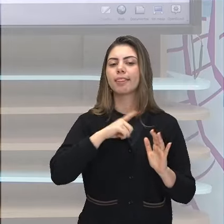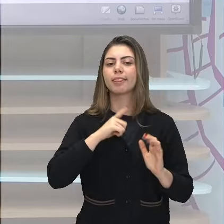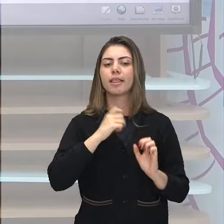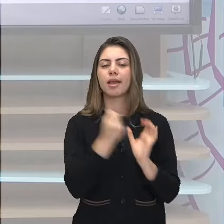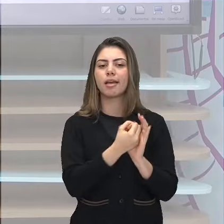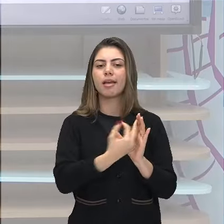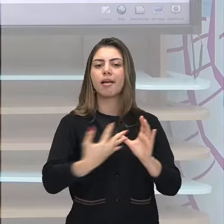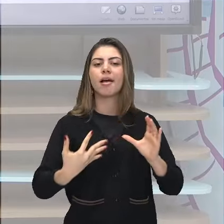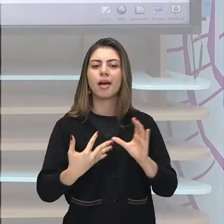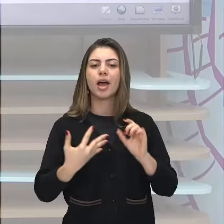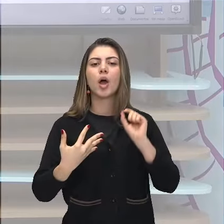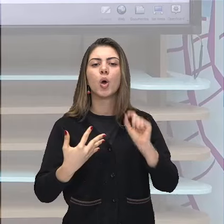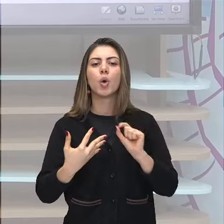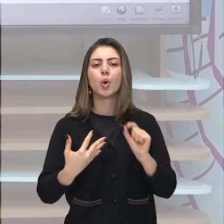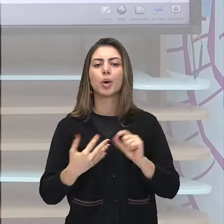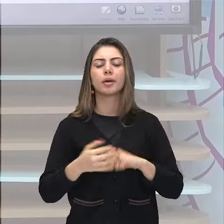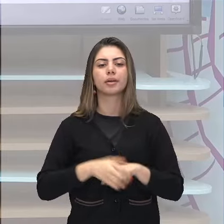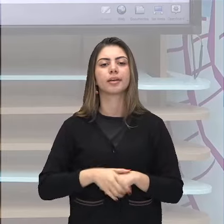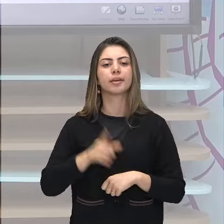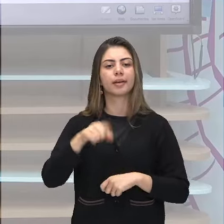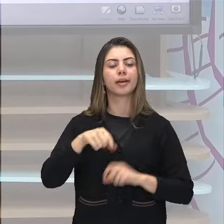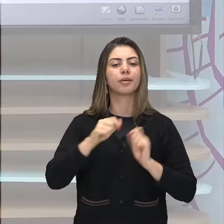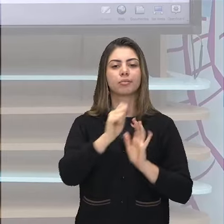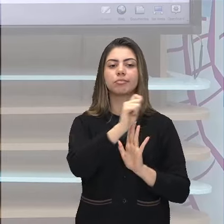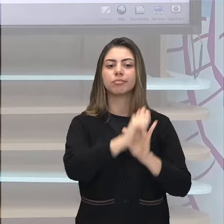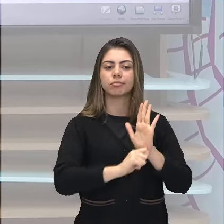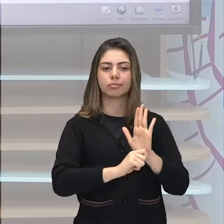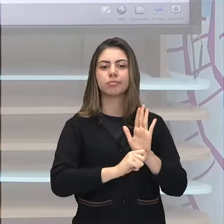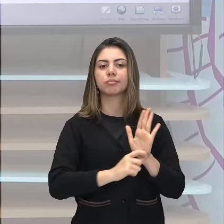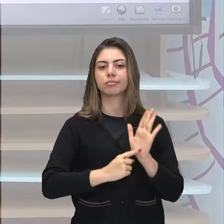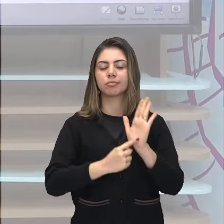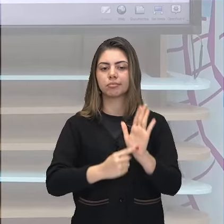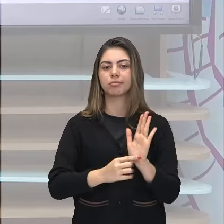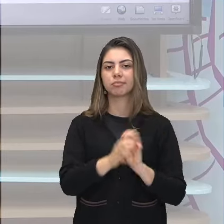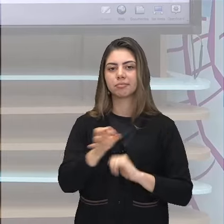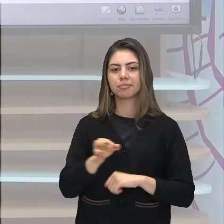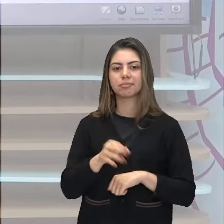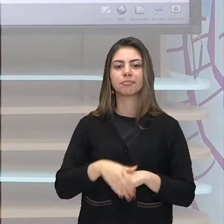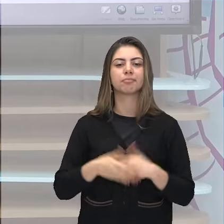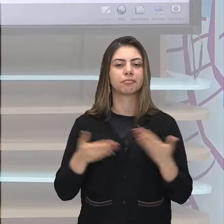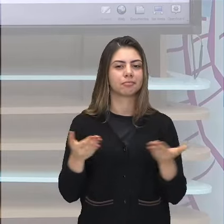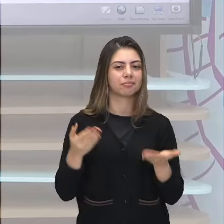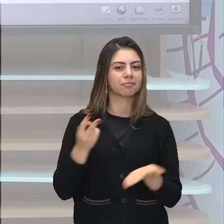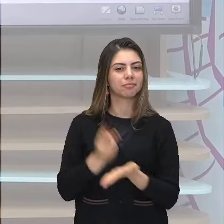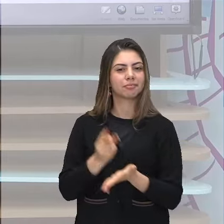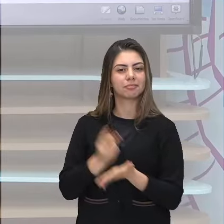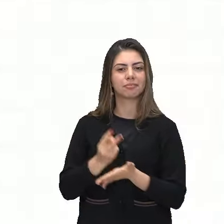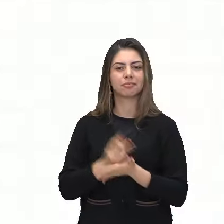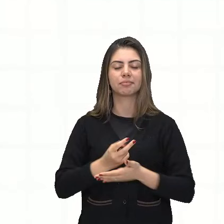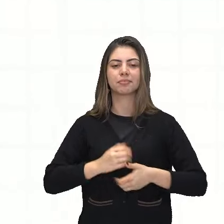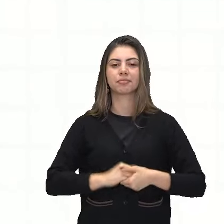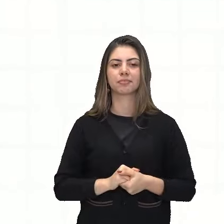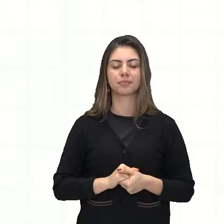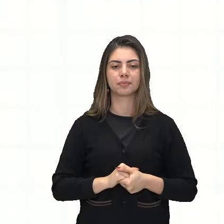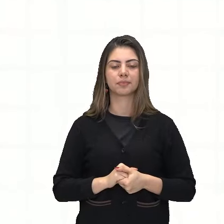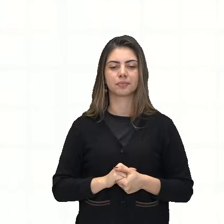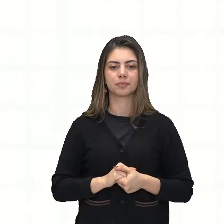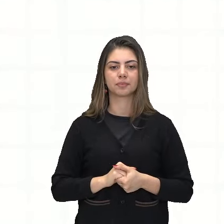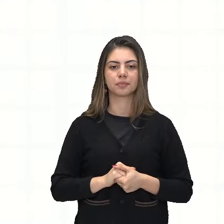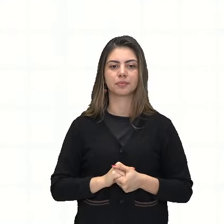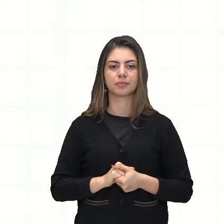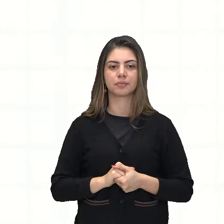característica dissertativa expositiva, certinho? Vamos continuar, então, o nosso